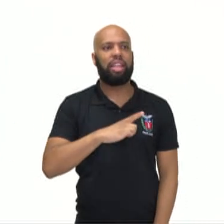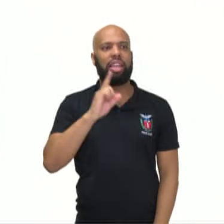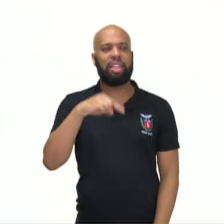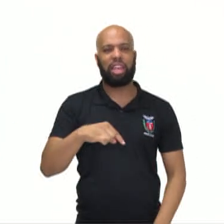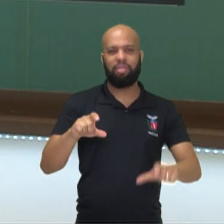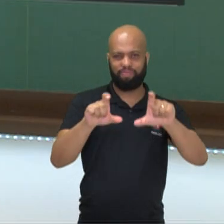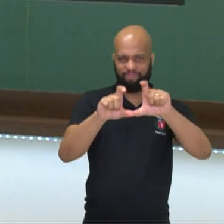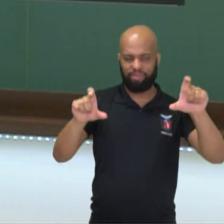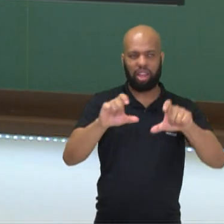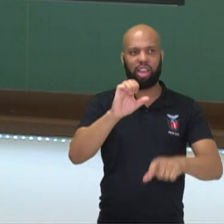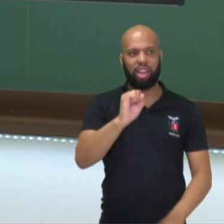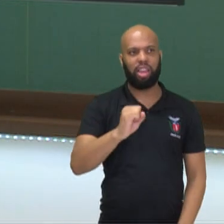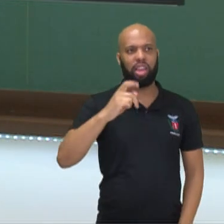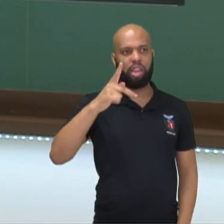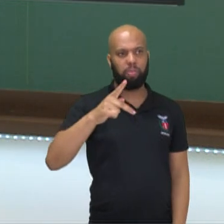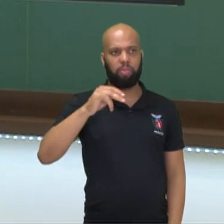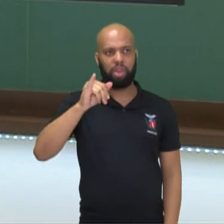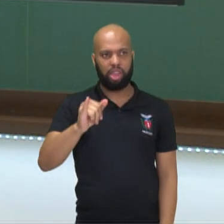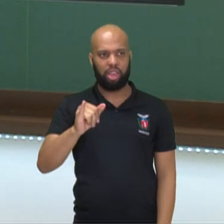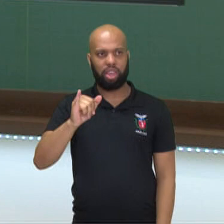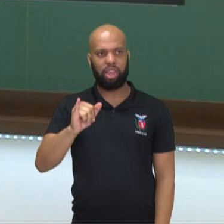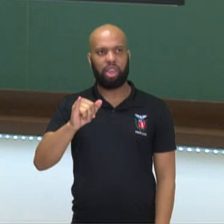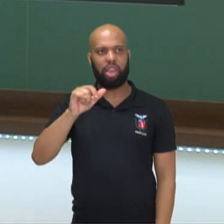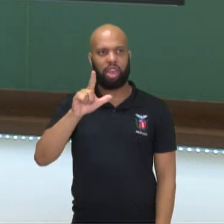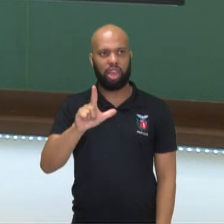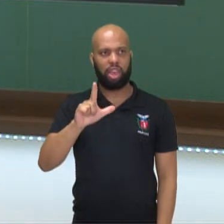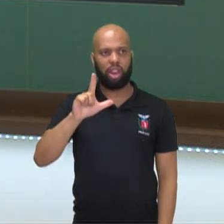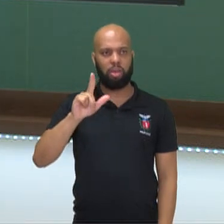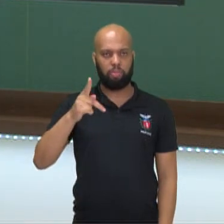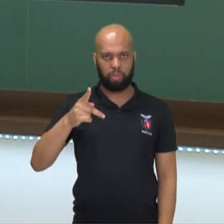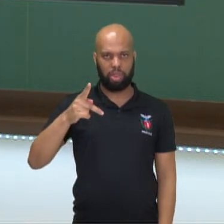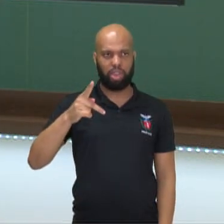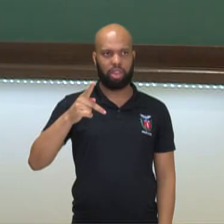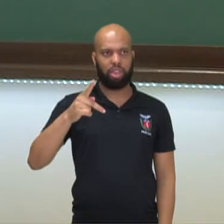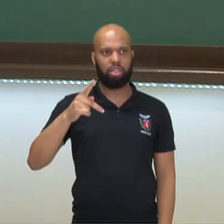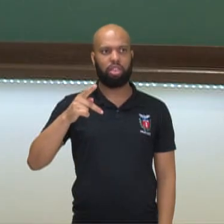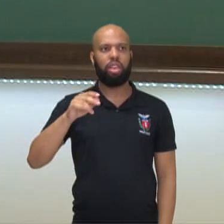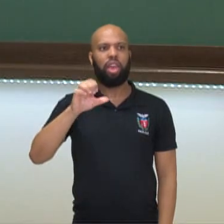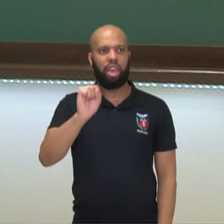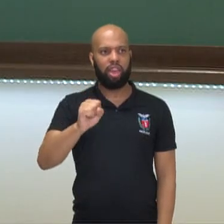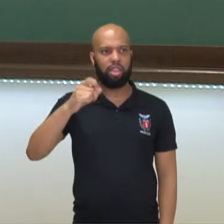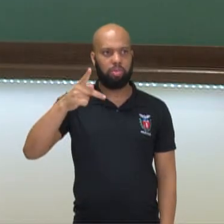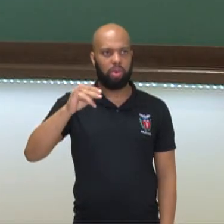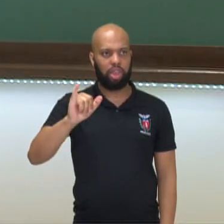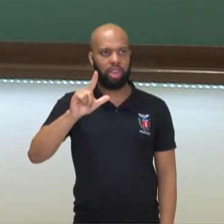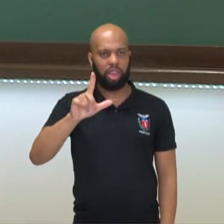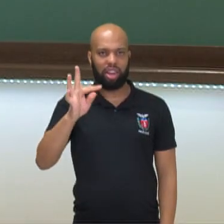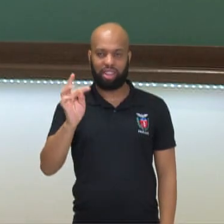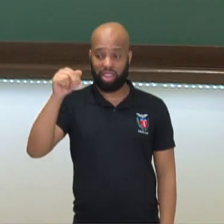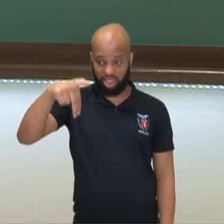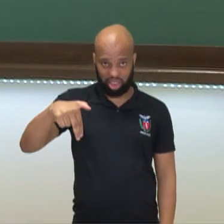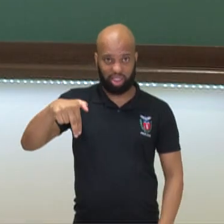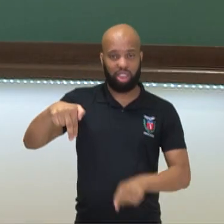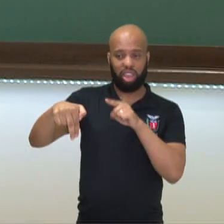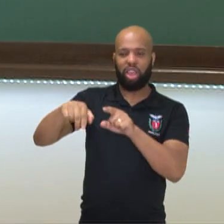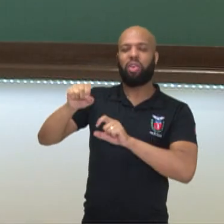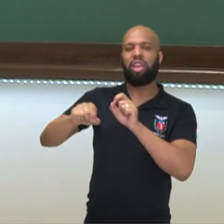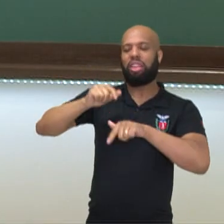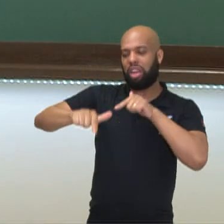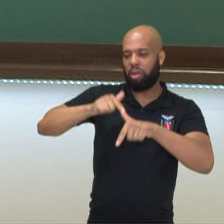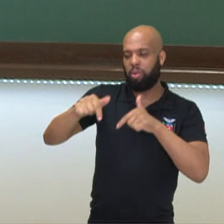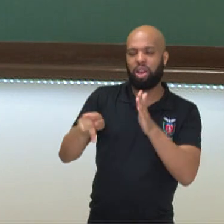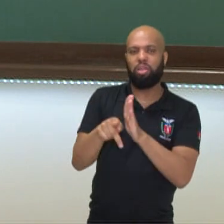SPI-LTN. Então, Serviço de Proteção aos Índios e Localização dos Trabalhadores Nacionais. O Serviço de Proteção